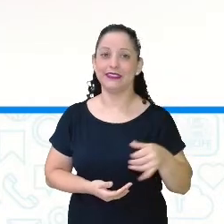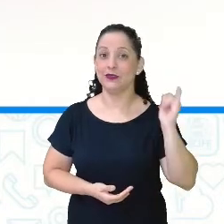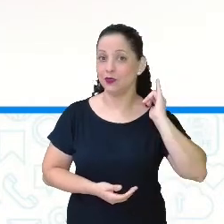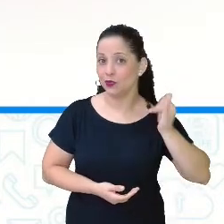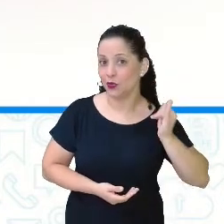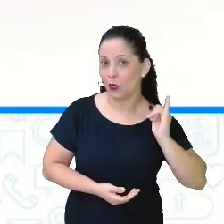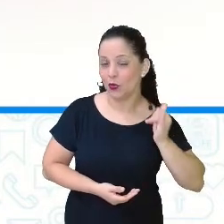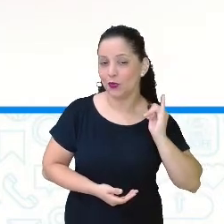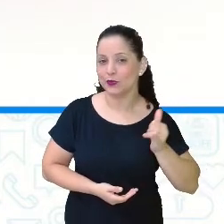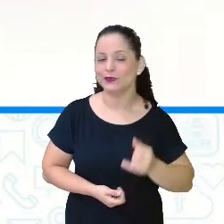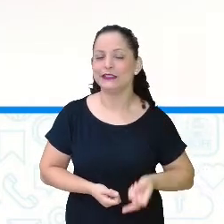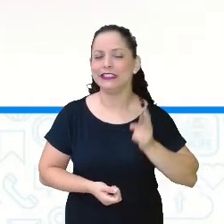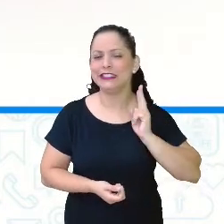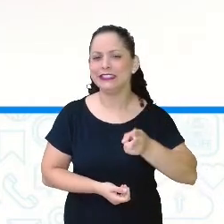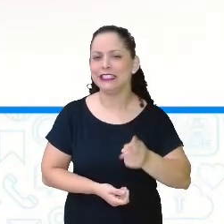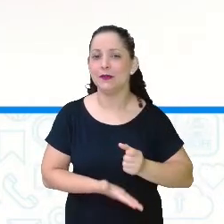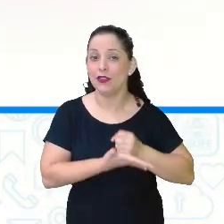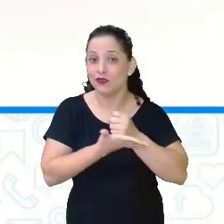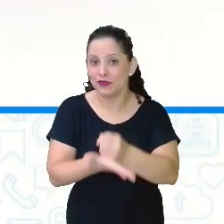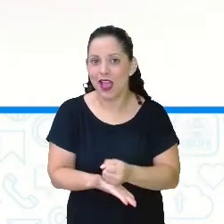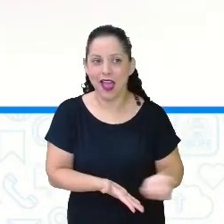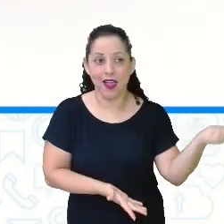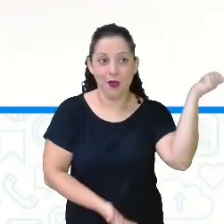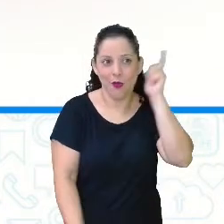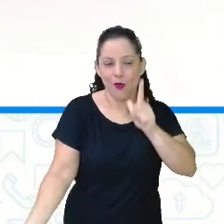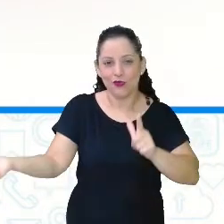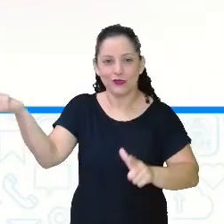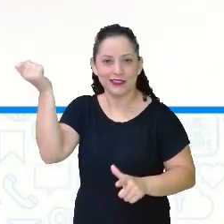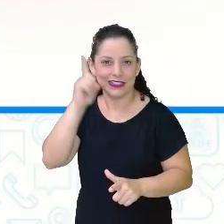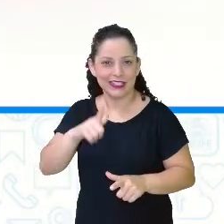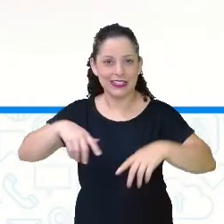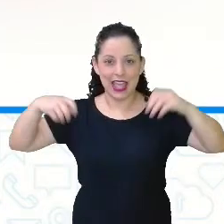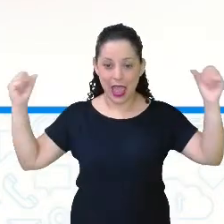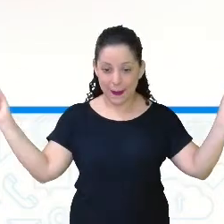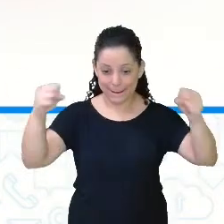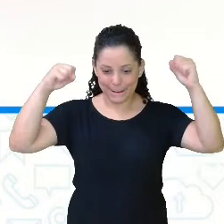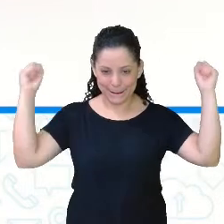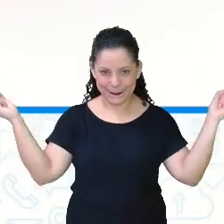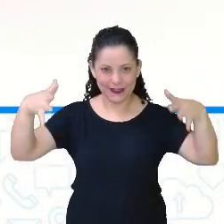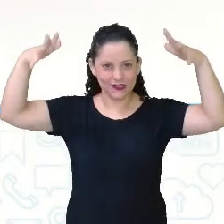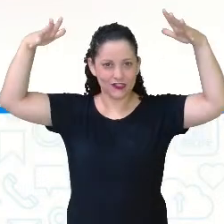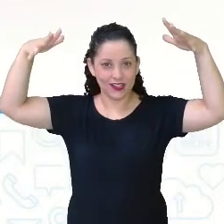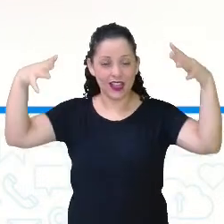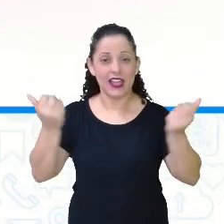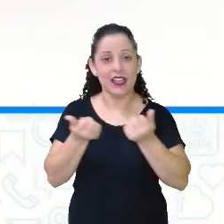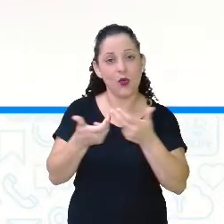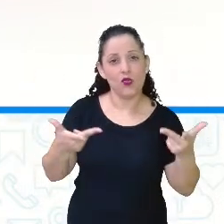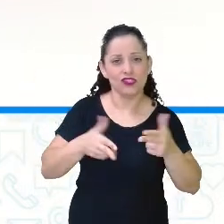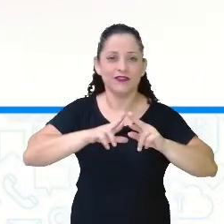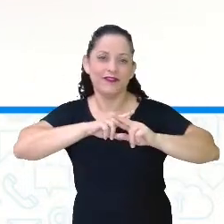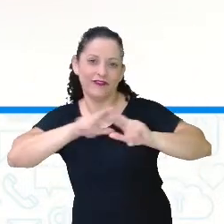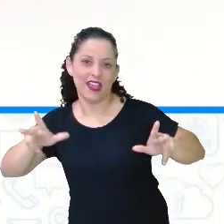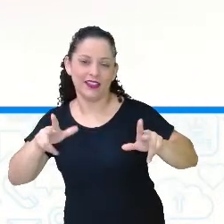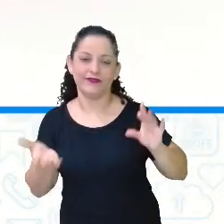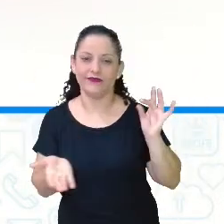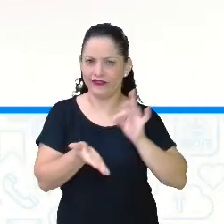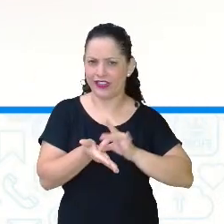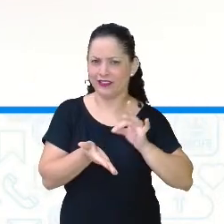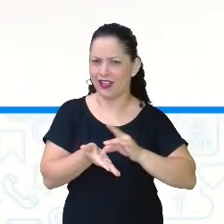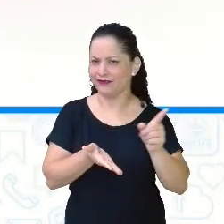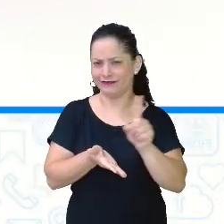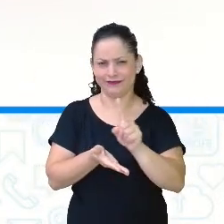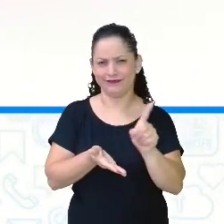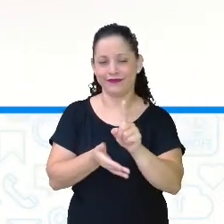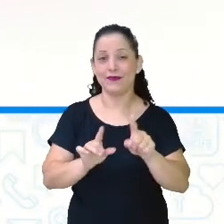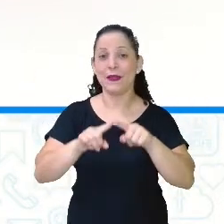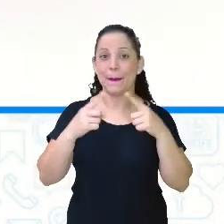seu objetivo. A magia está relacionada a situações que não existem na realidade, mas que fazem